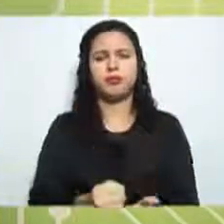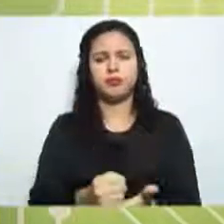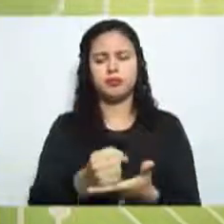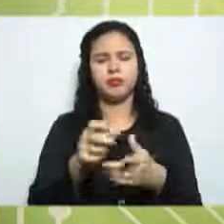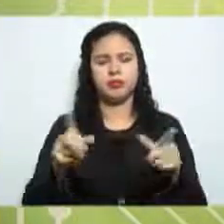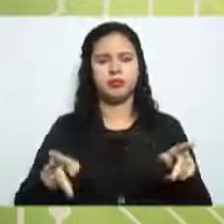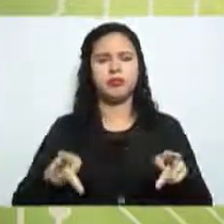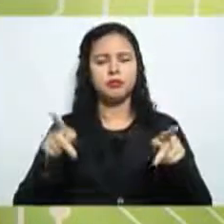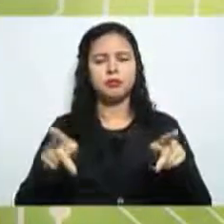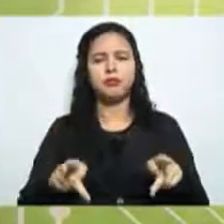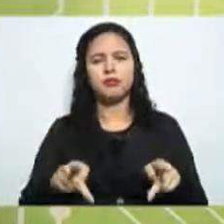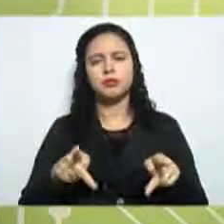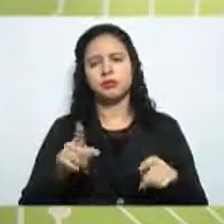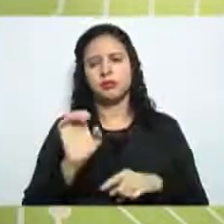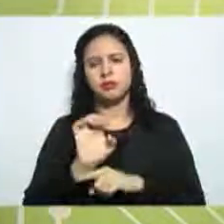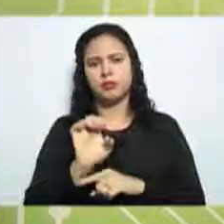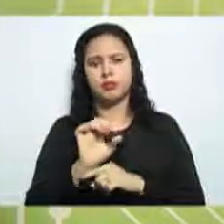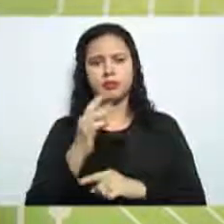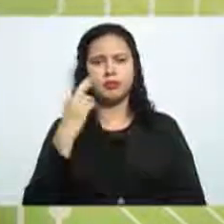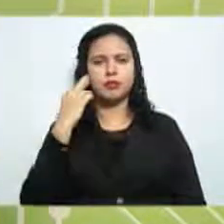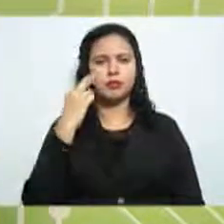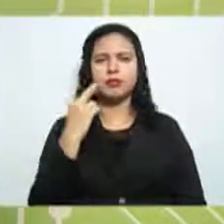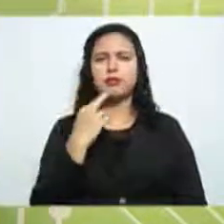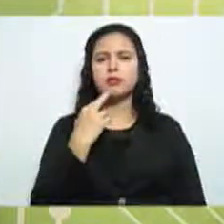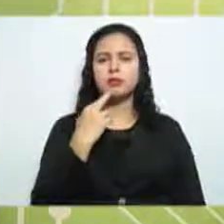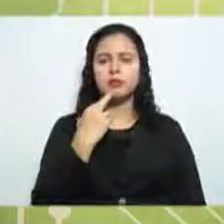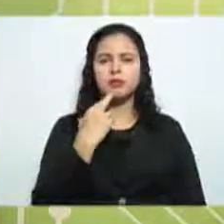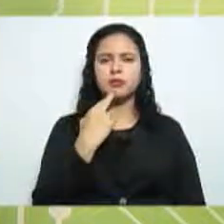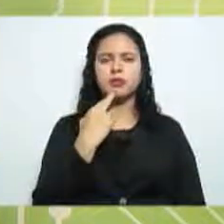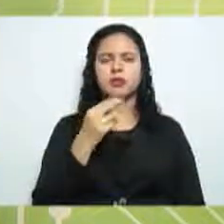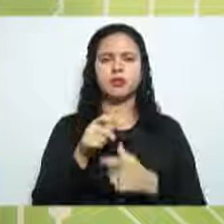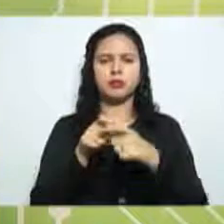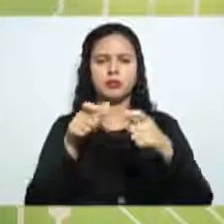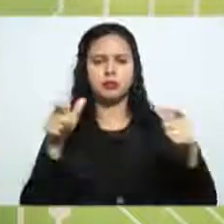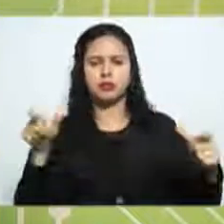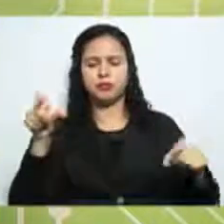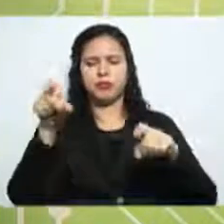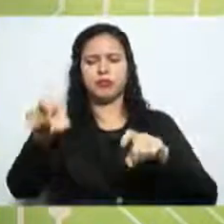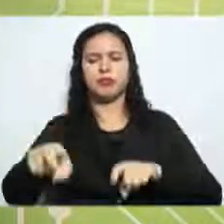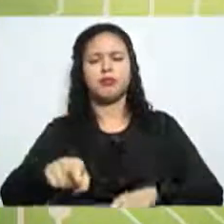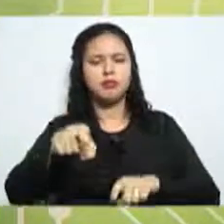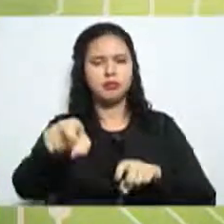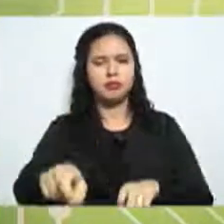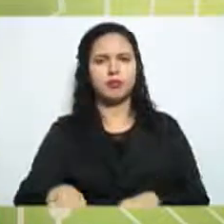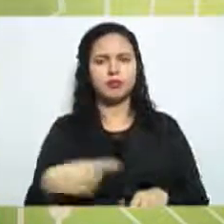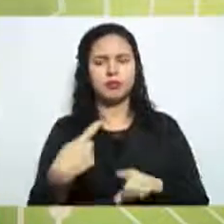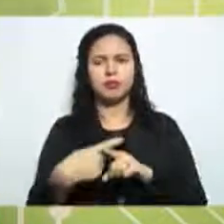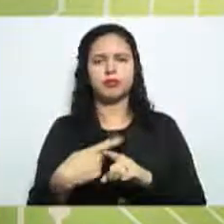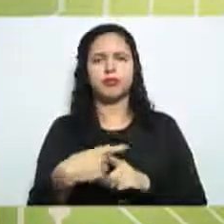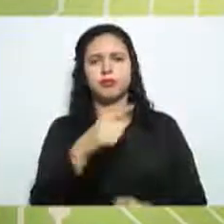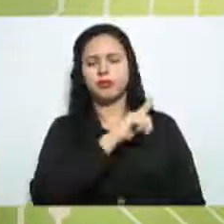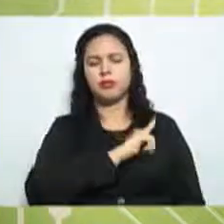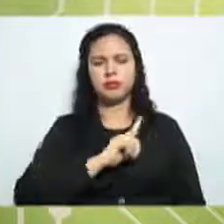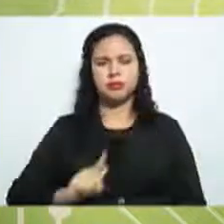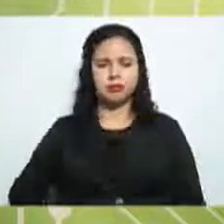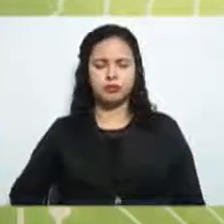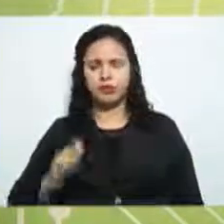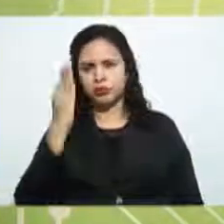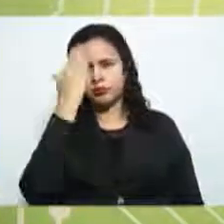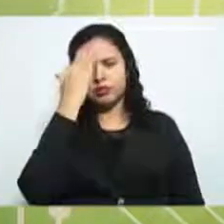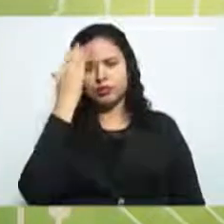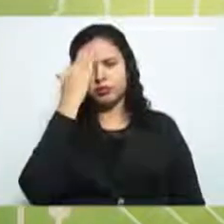de Rondônia, para fazer ali um grande desenvolvimento agrícola, porque os governantes acreditam que existe esse potencial.